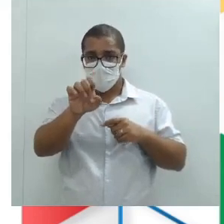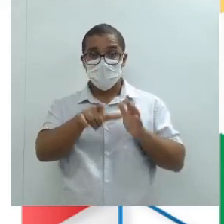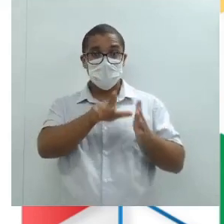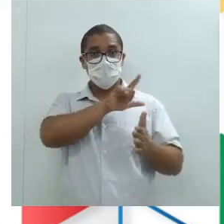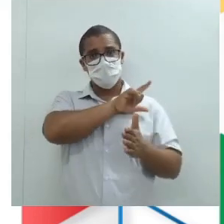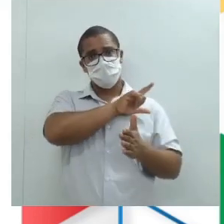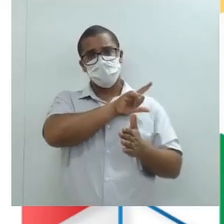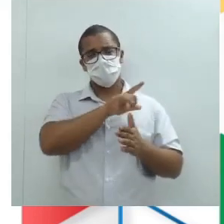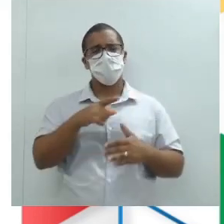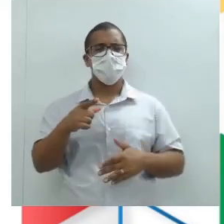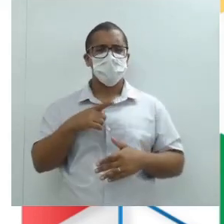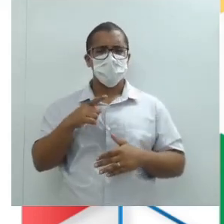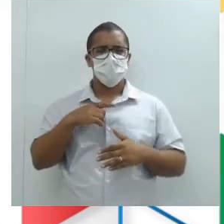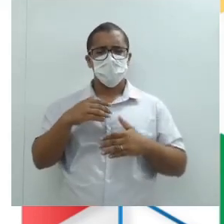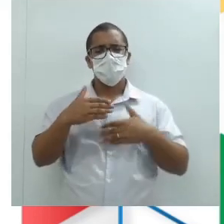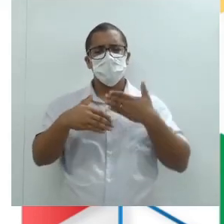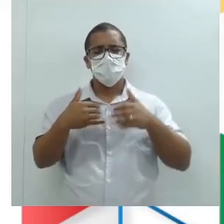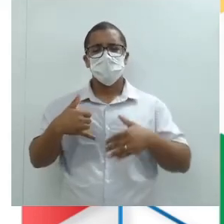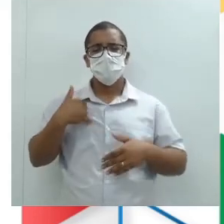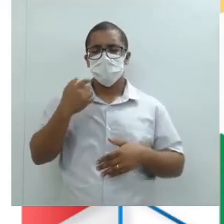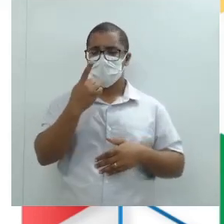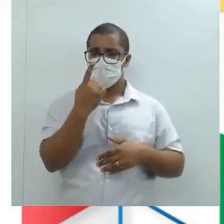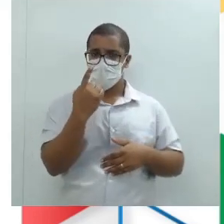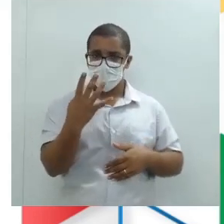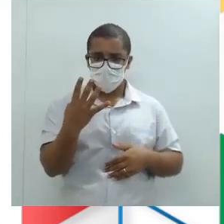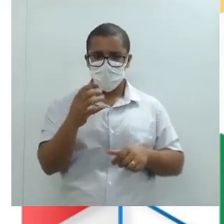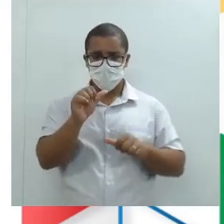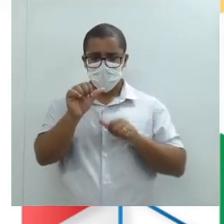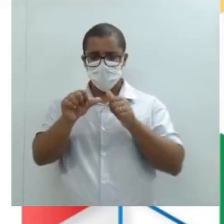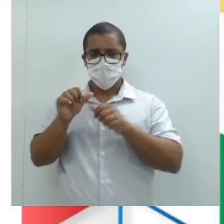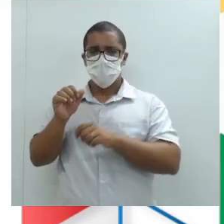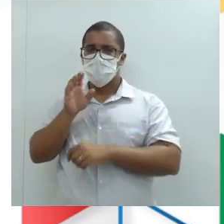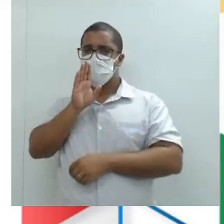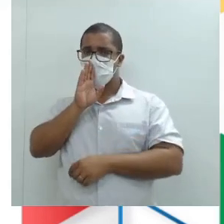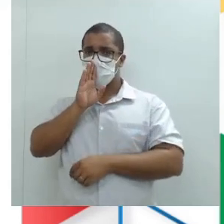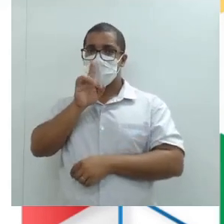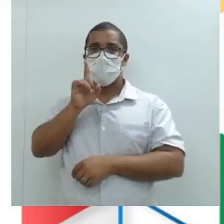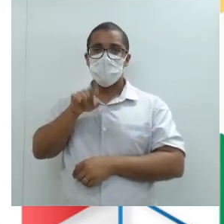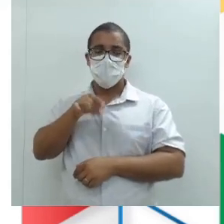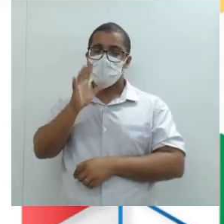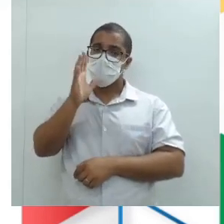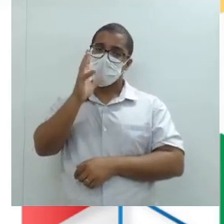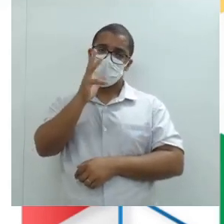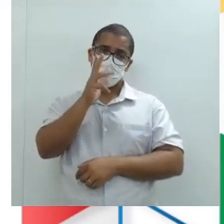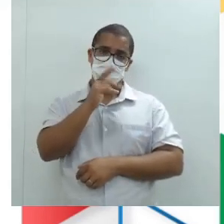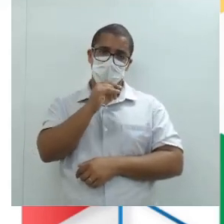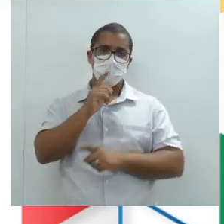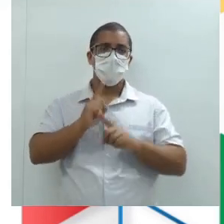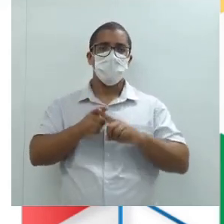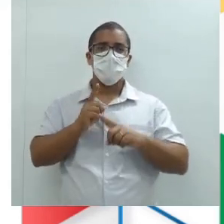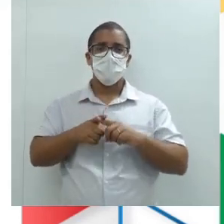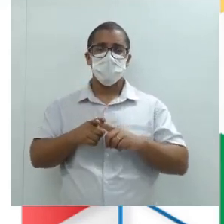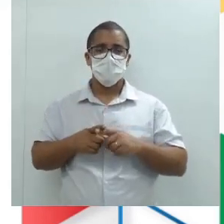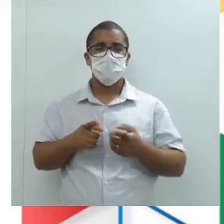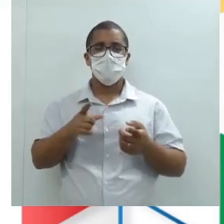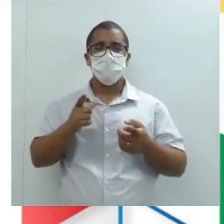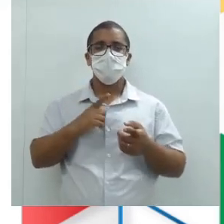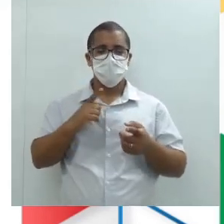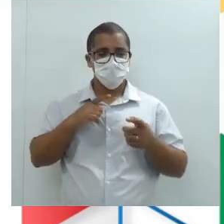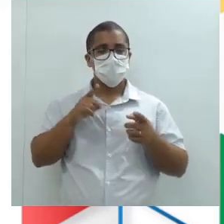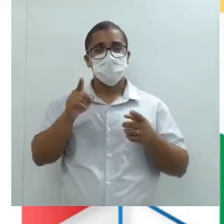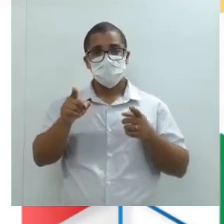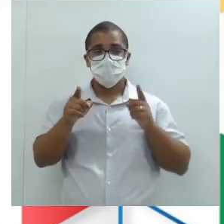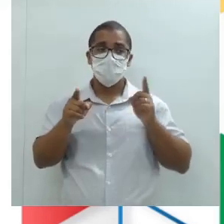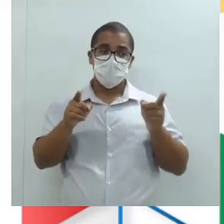ausência da puberdade depois dos 14 anos indica ali um retardo puberal. Ambos os